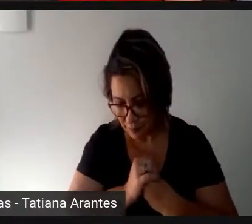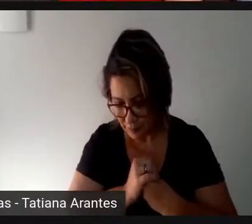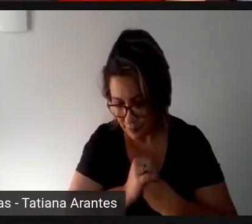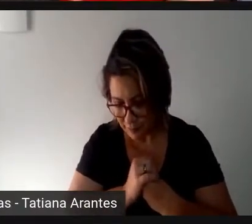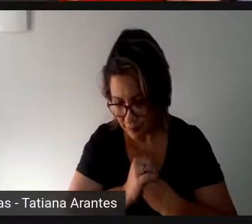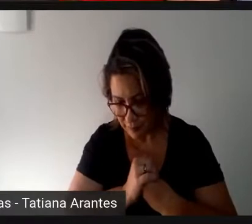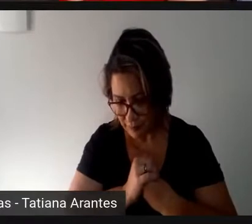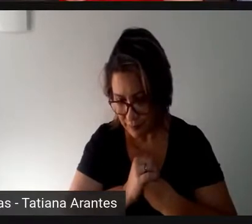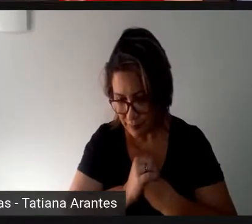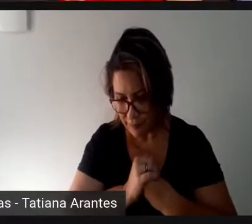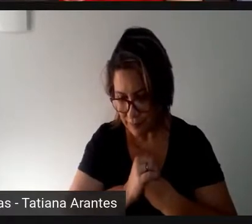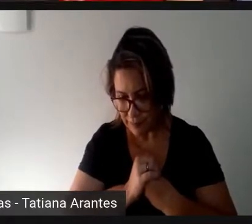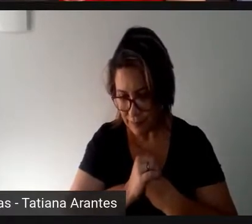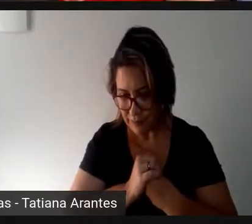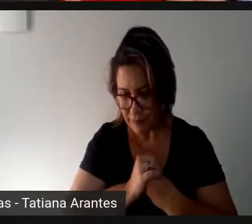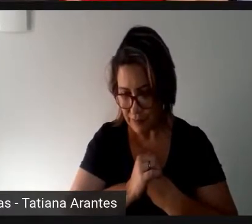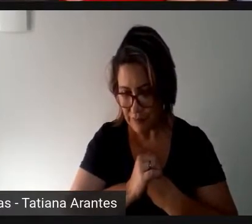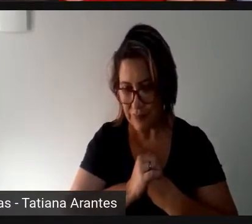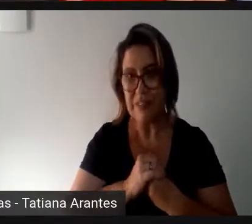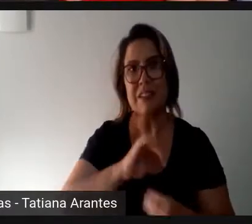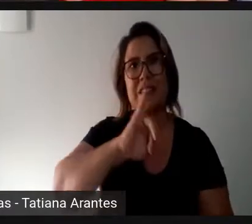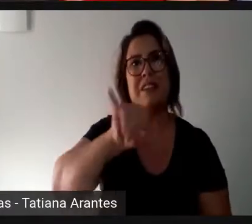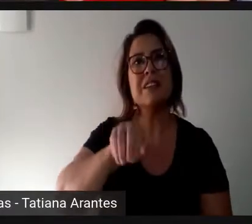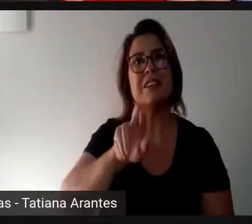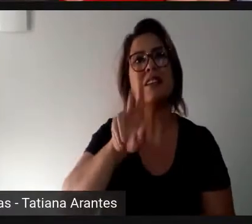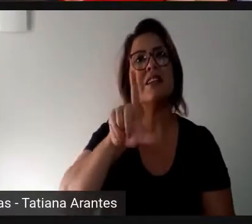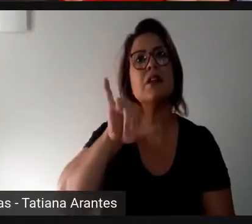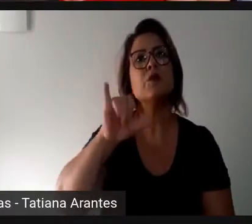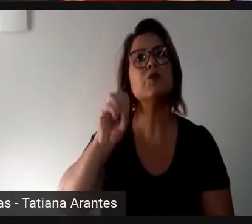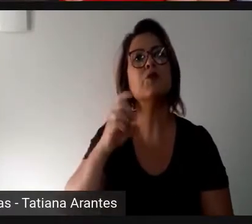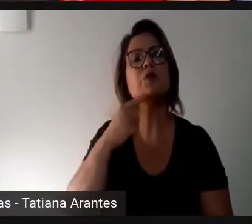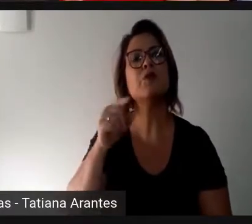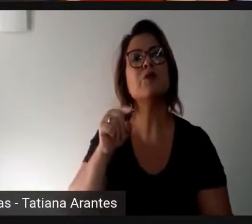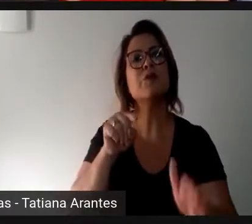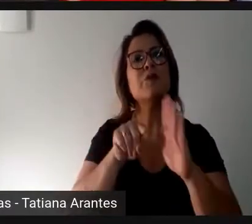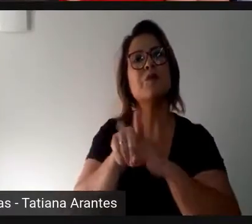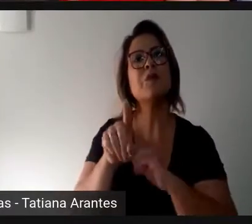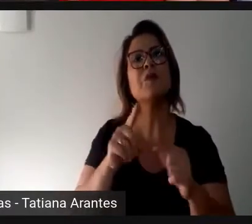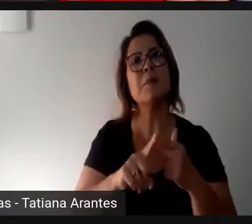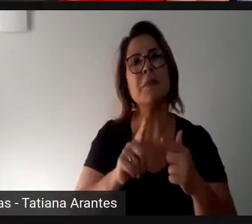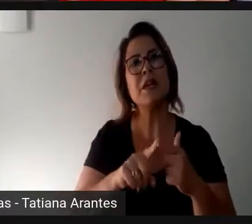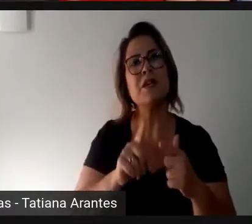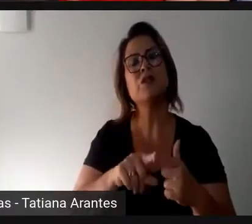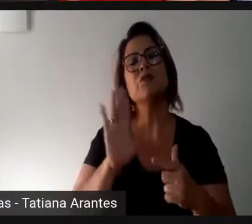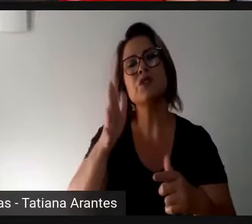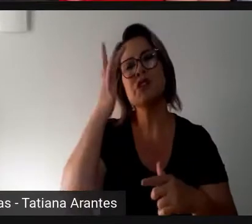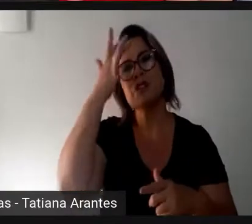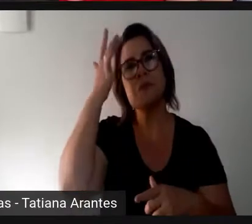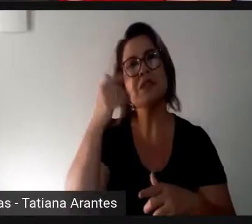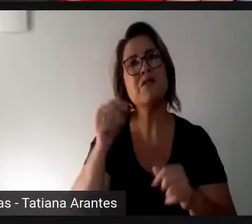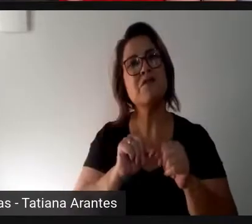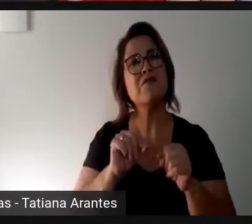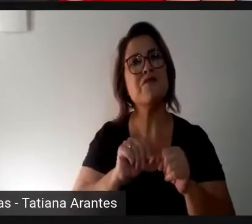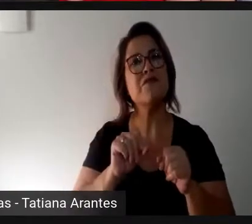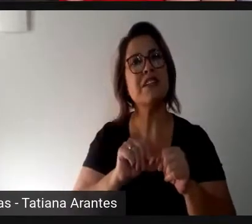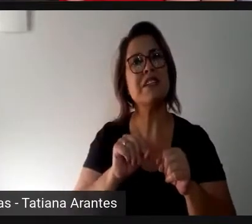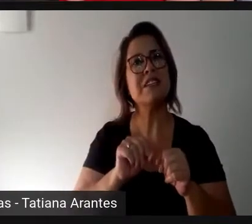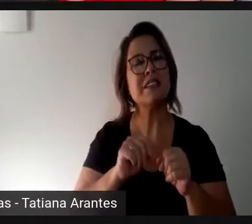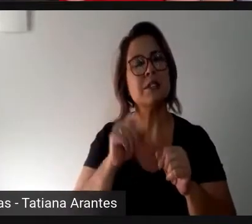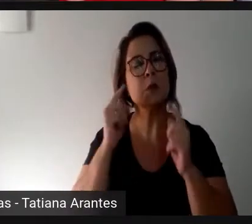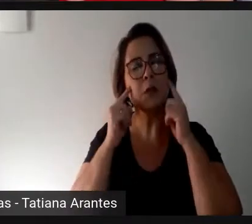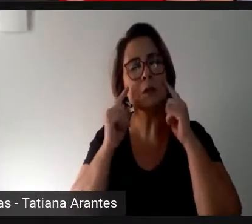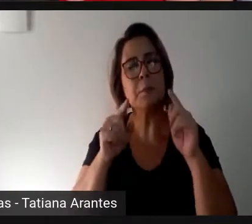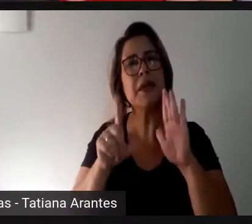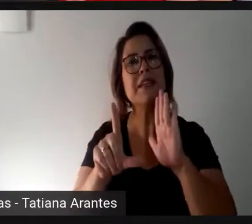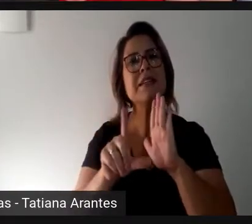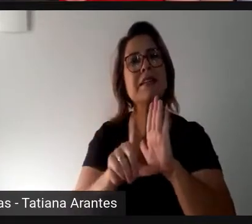Dr. Júlio, uma pergunta, uma crítica que eu já ouvi também sobre compliance é o seguinte: diante do princípio da legalidade, como é que